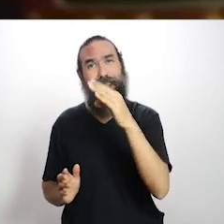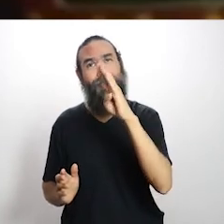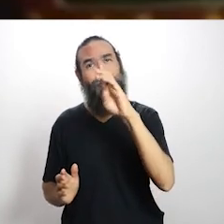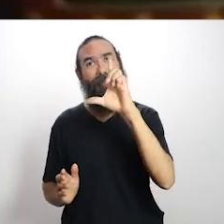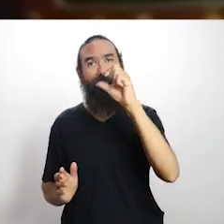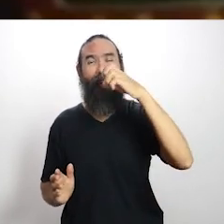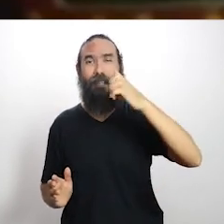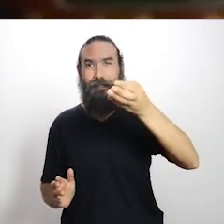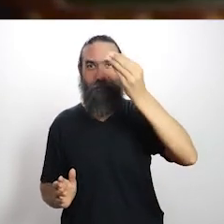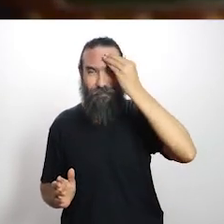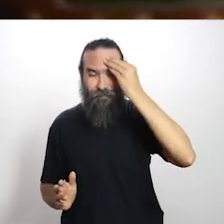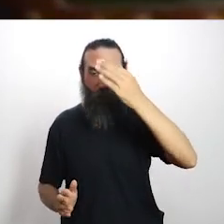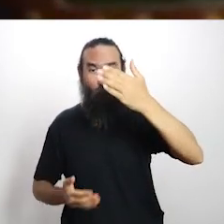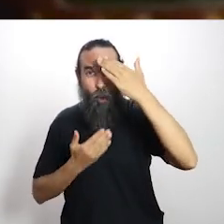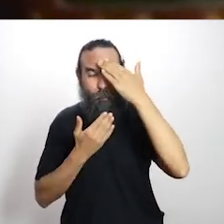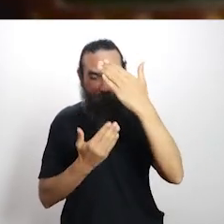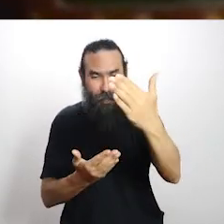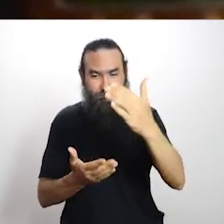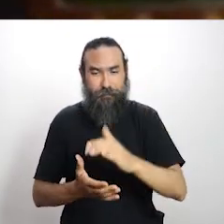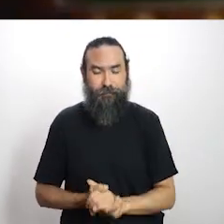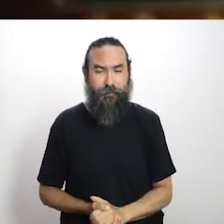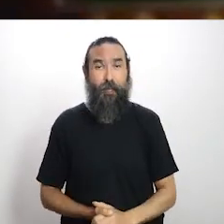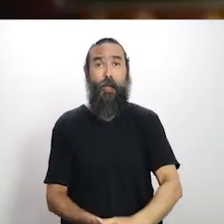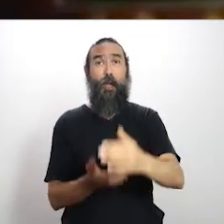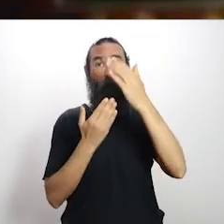pela presença e pelo espaço